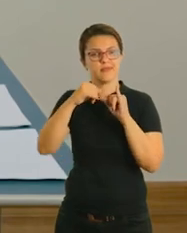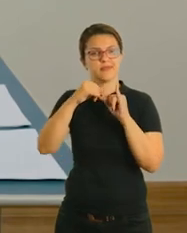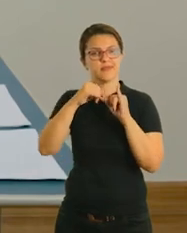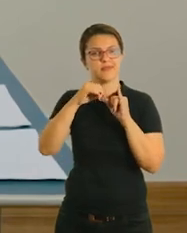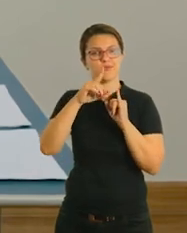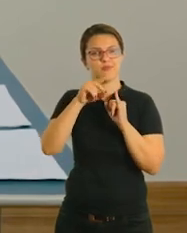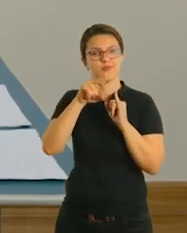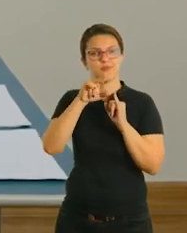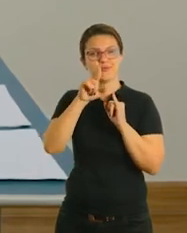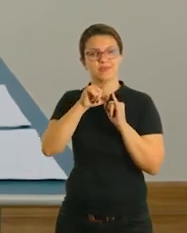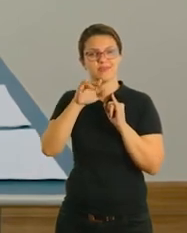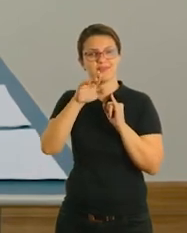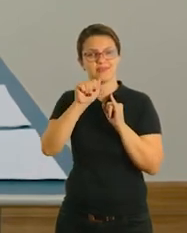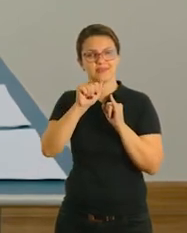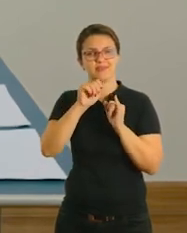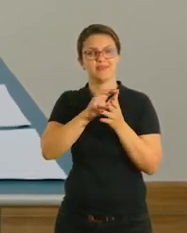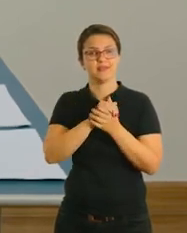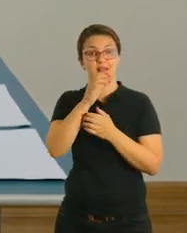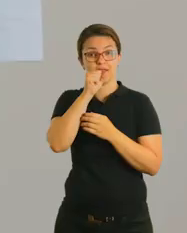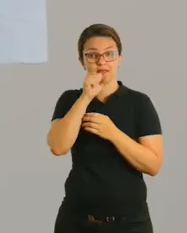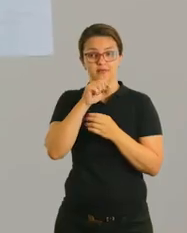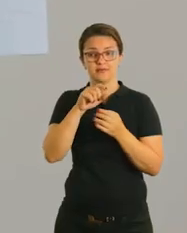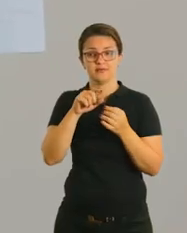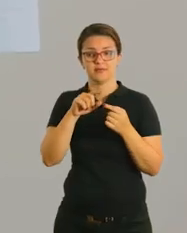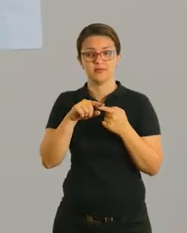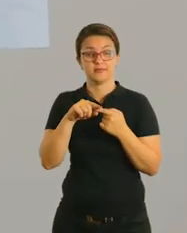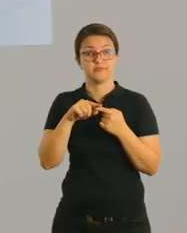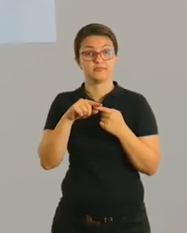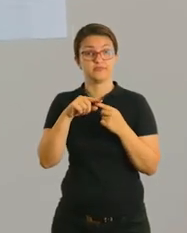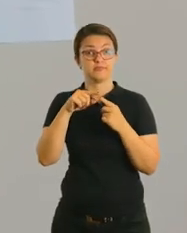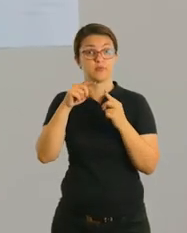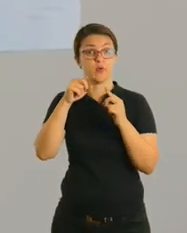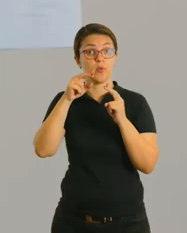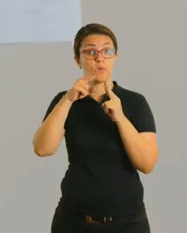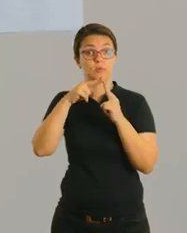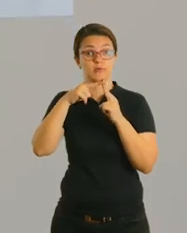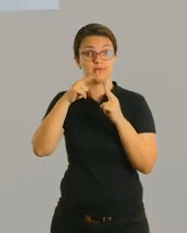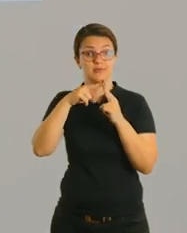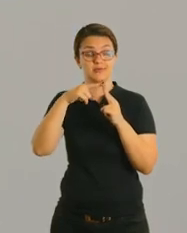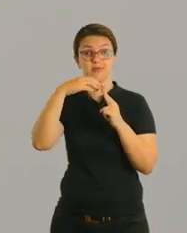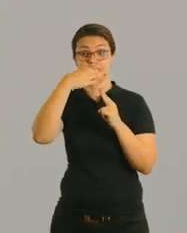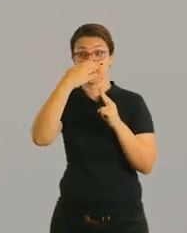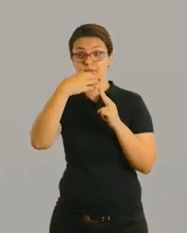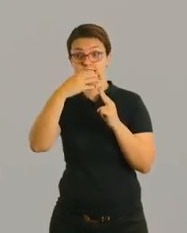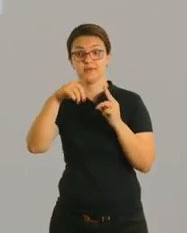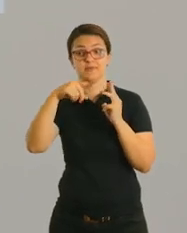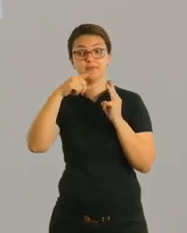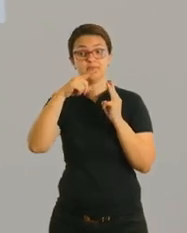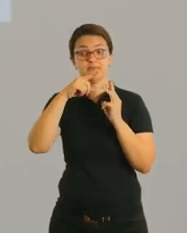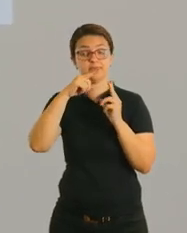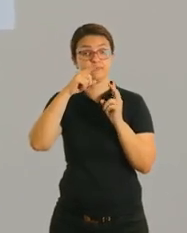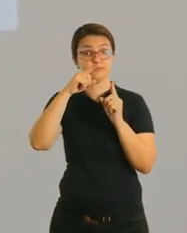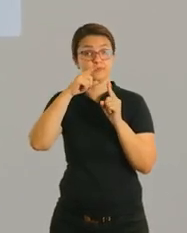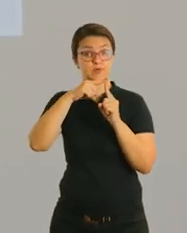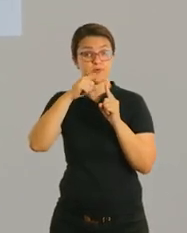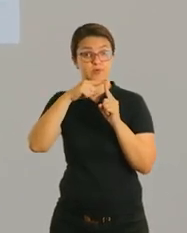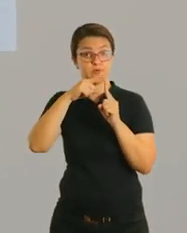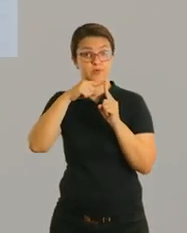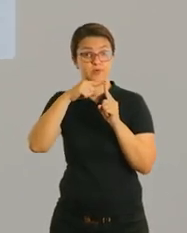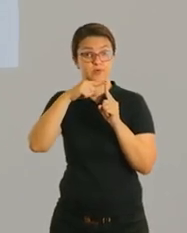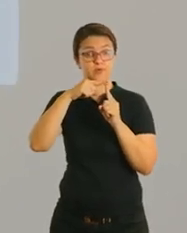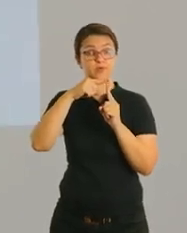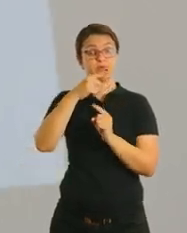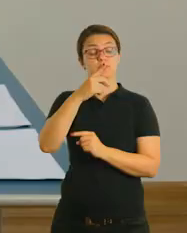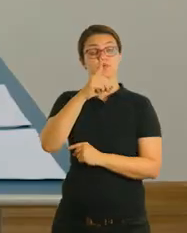laranjas, uma dezena de maçãs e uma dúzia de bananas. Vocês vão registrar